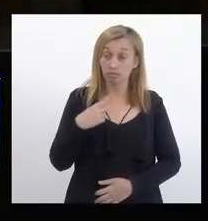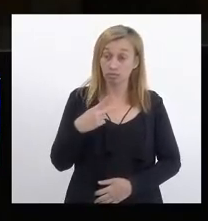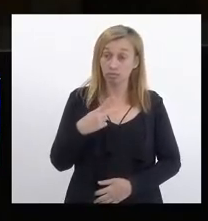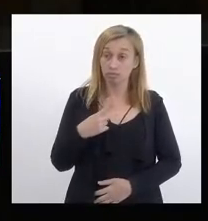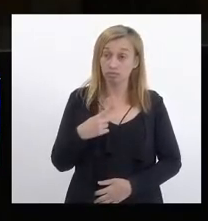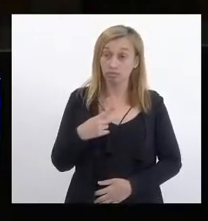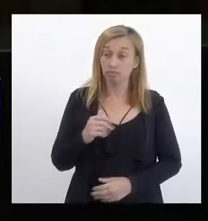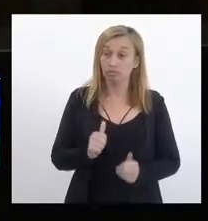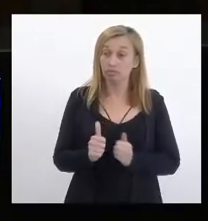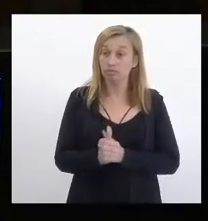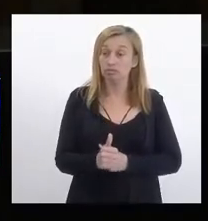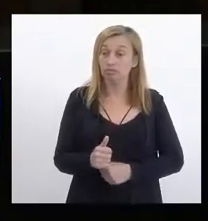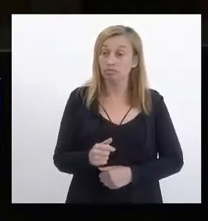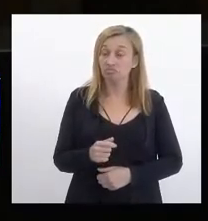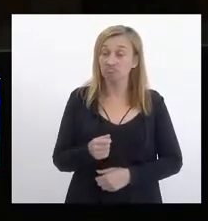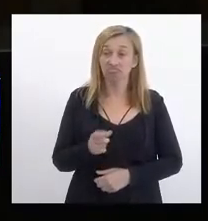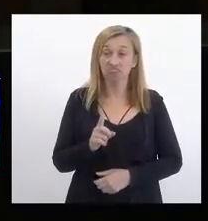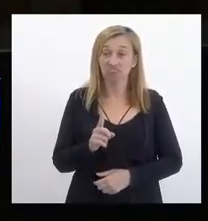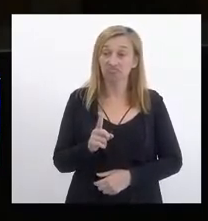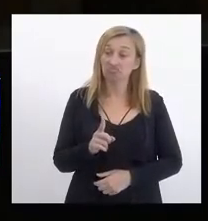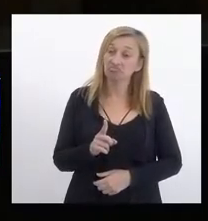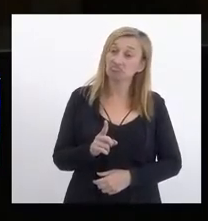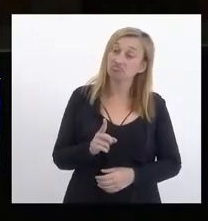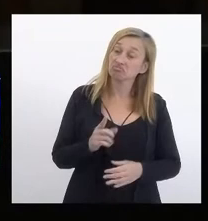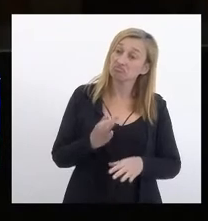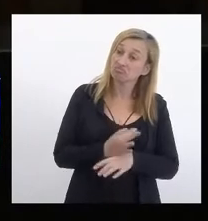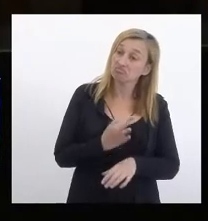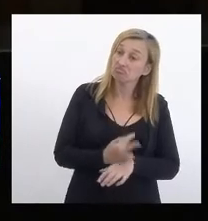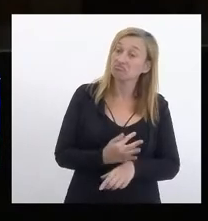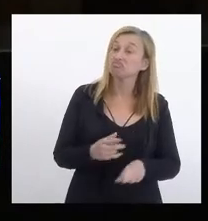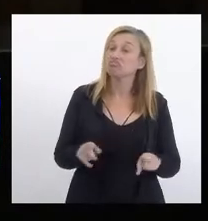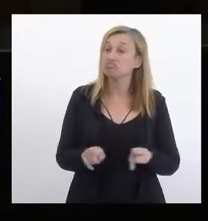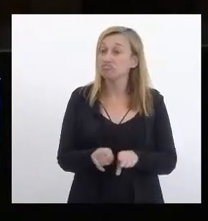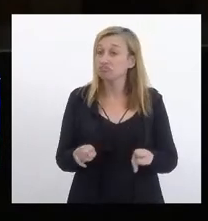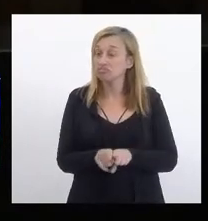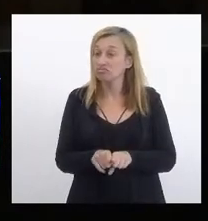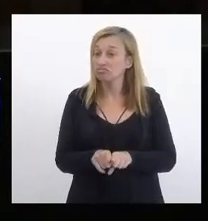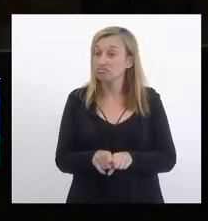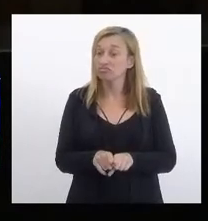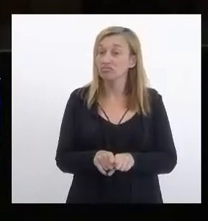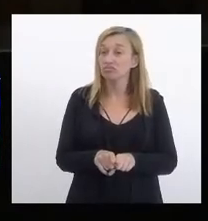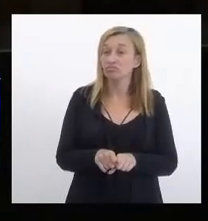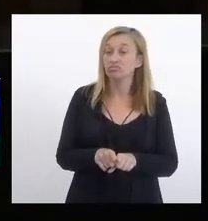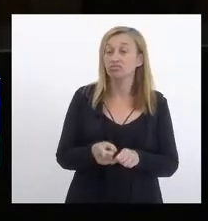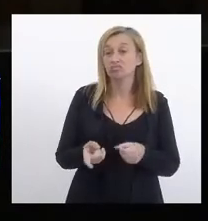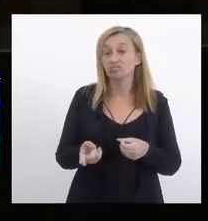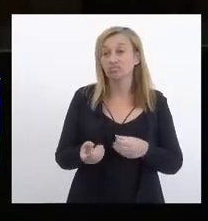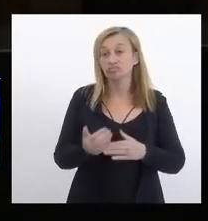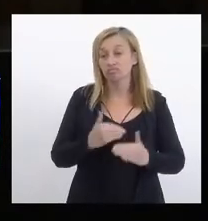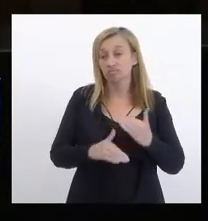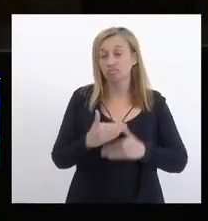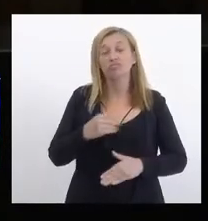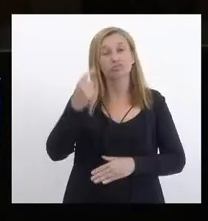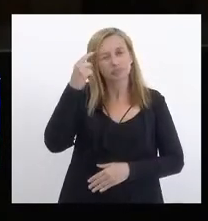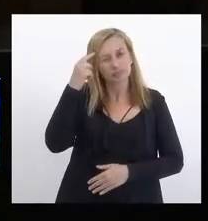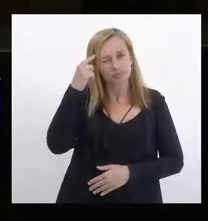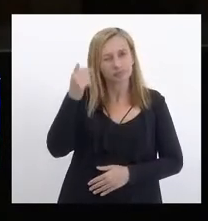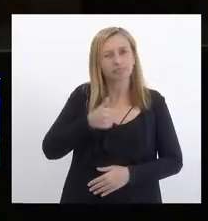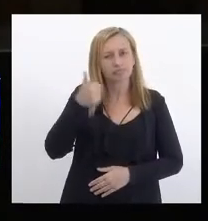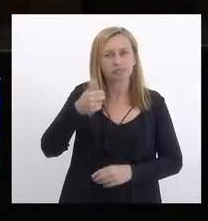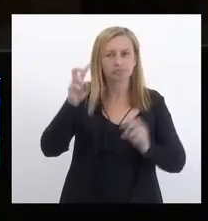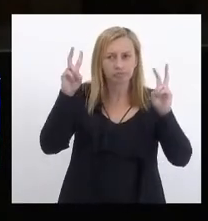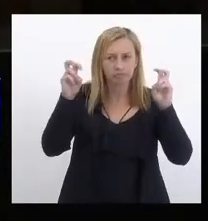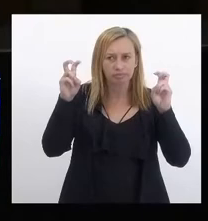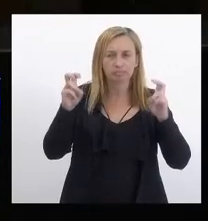não estamos nem na posição de resistência, nem na posição de recuo. Então, eu acho que cabe uma reflexão sobre esse